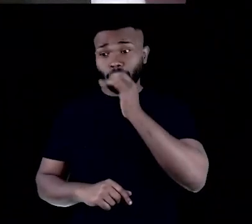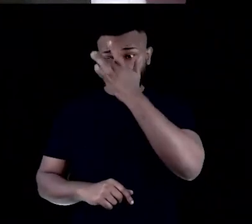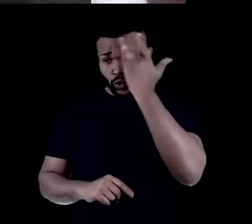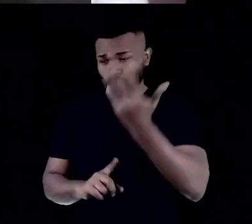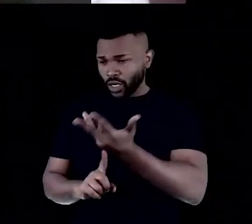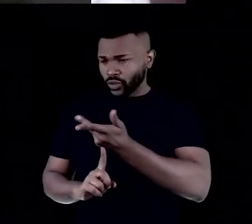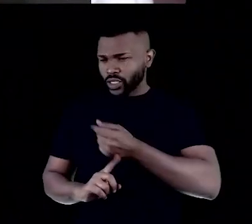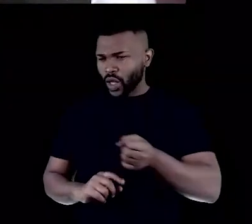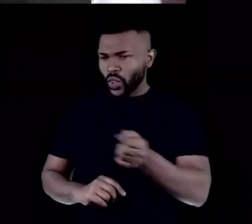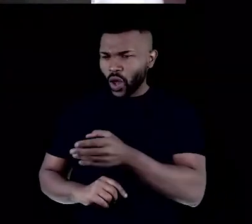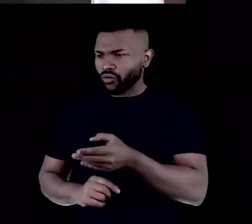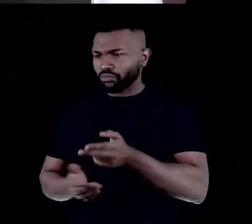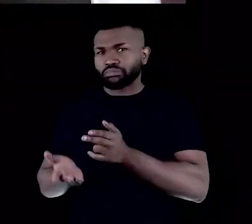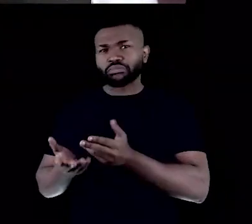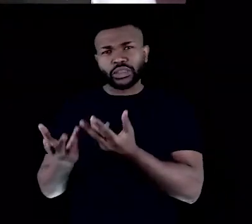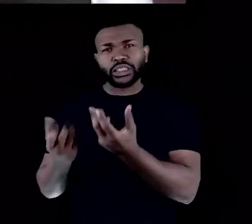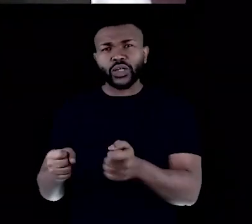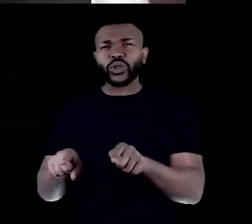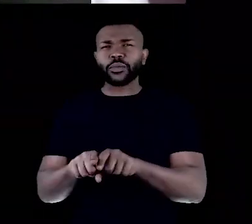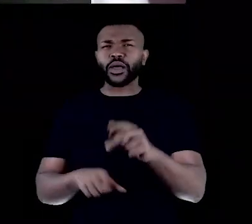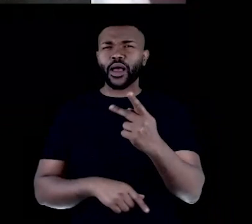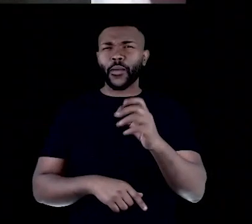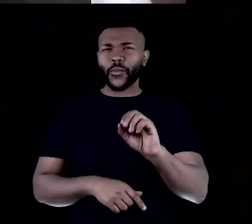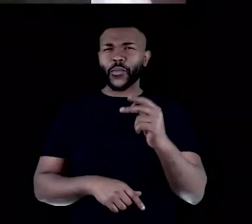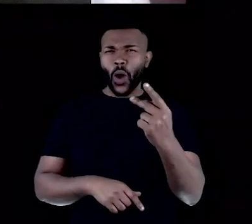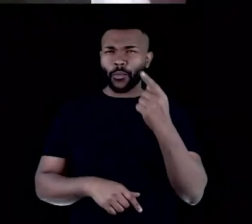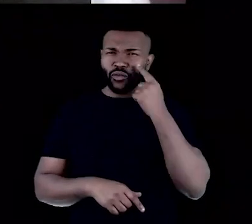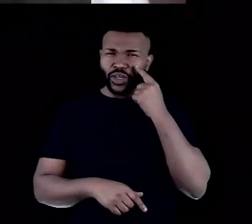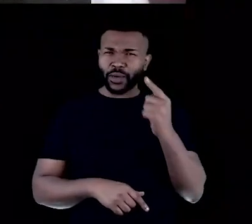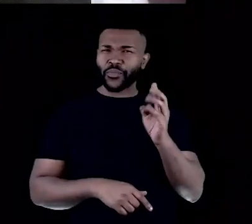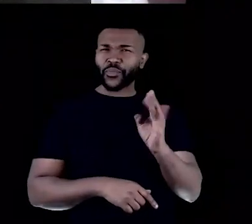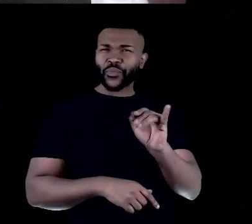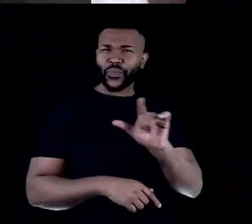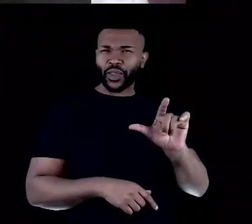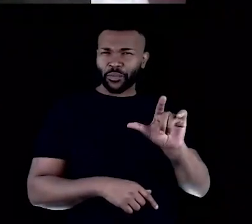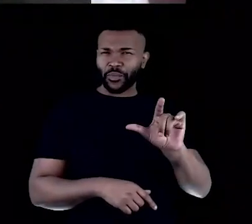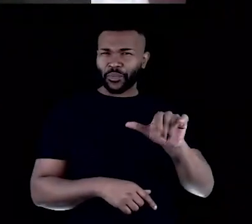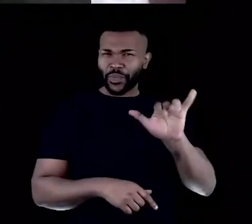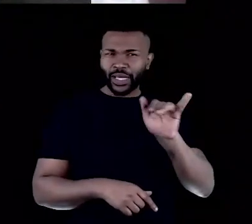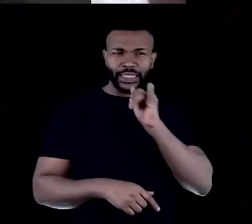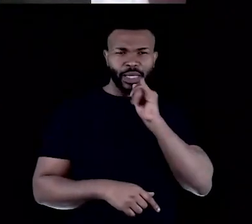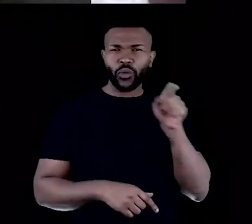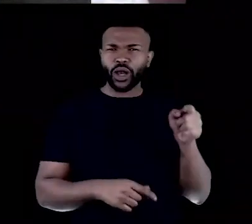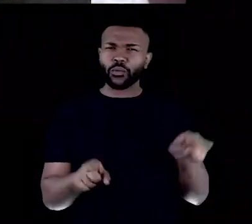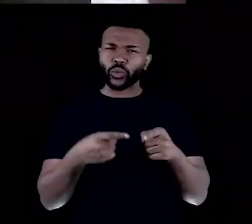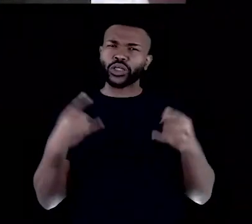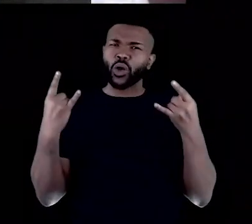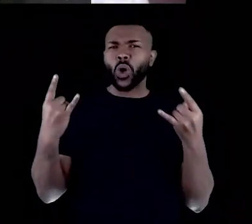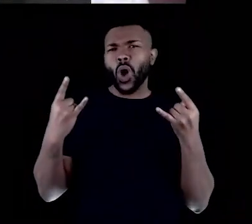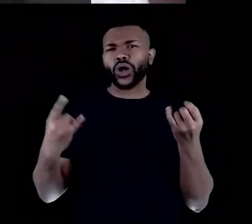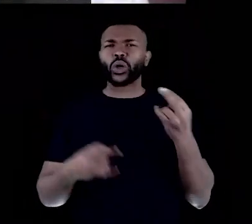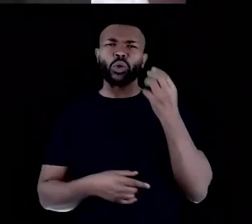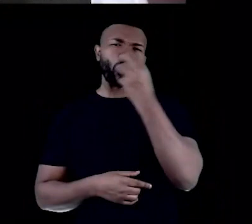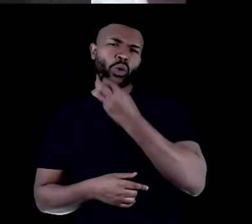vejo artistas novos tão bem reconhecidos, e até no pop, assim, por exemplo, você pega uma Billie Eilish, que você não sabe dizer se ela toca rock, se